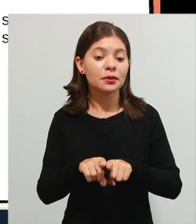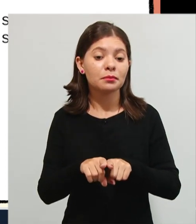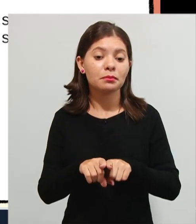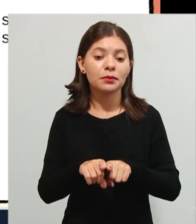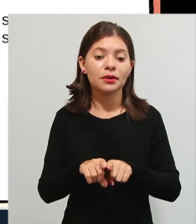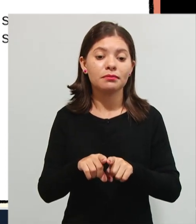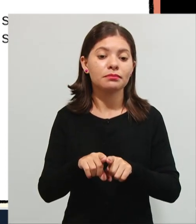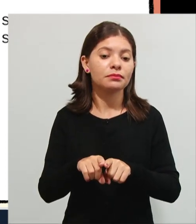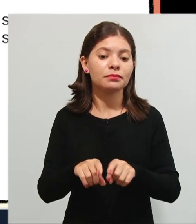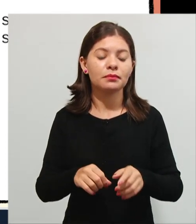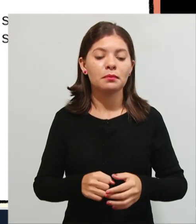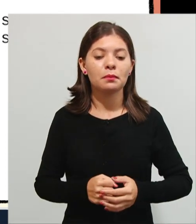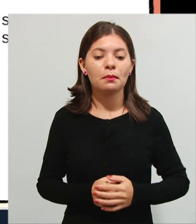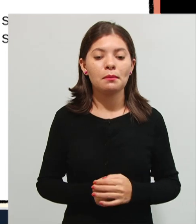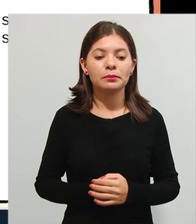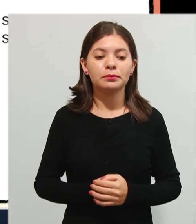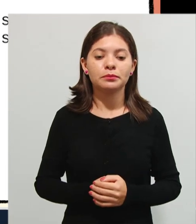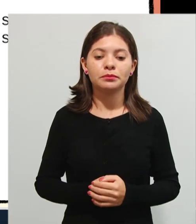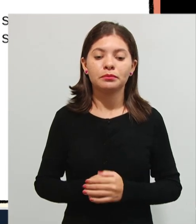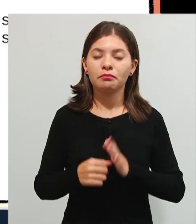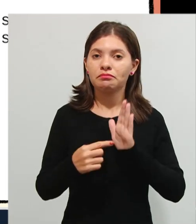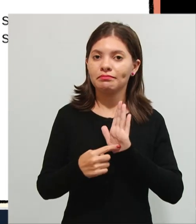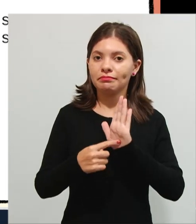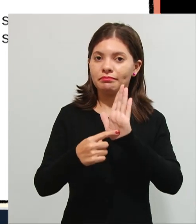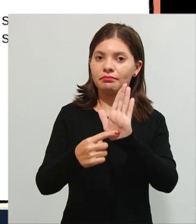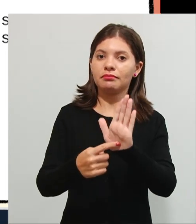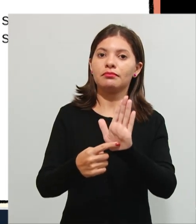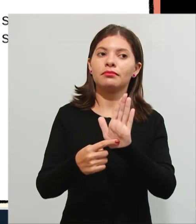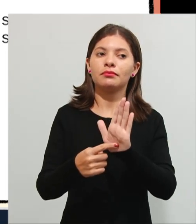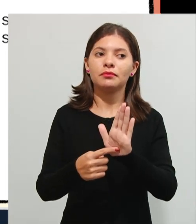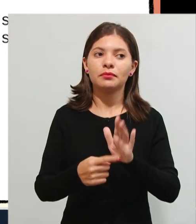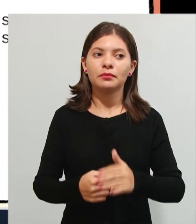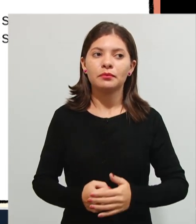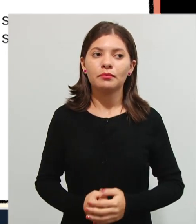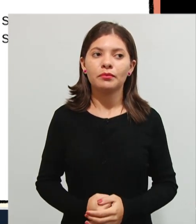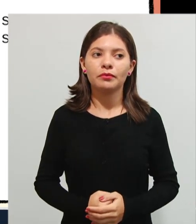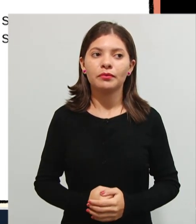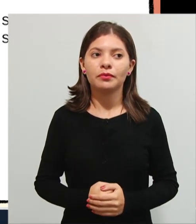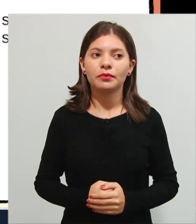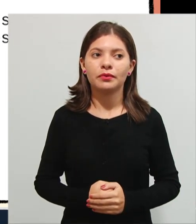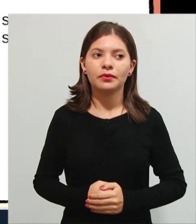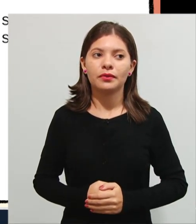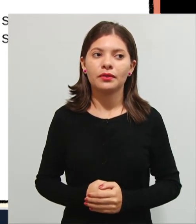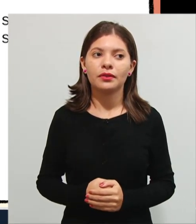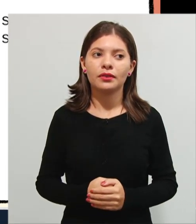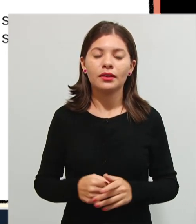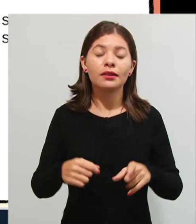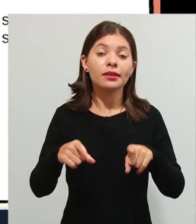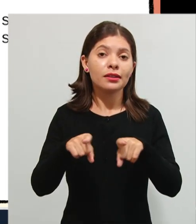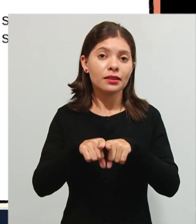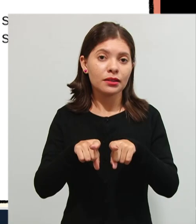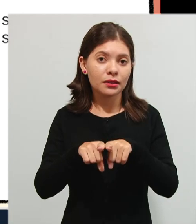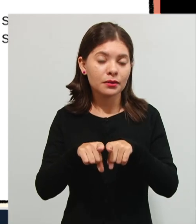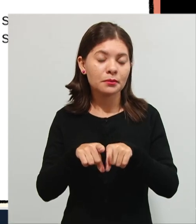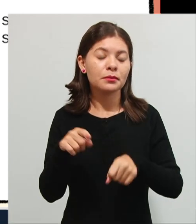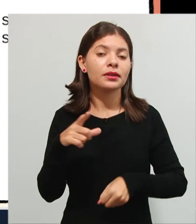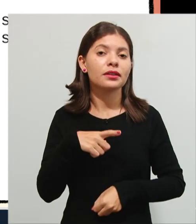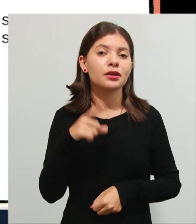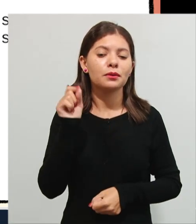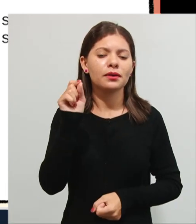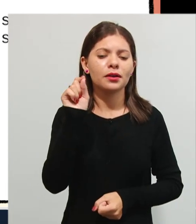fazer planilhas eletrônicas. E a gente tem o Impress, que é voltado para fazer apresentações